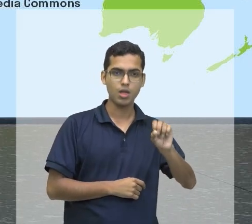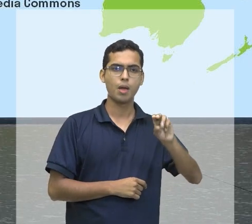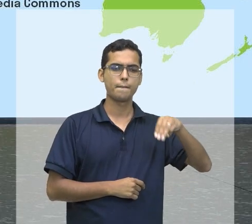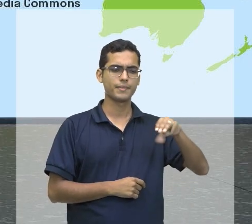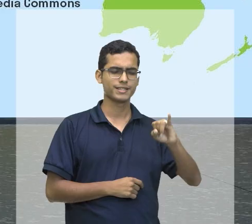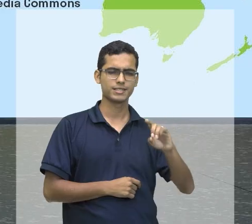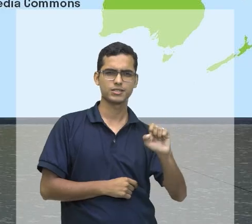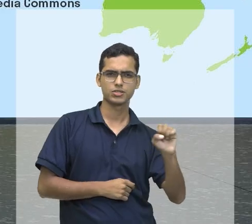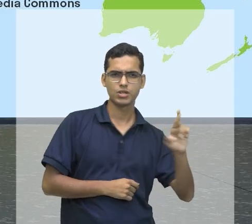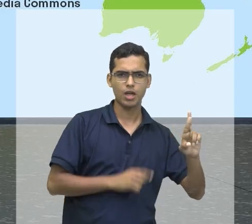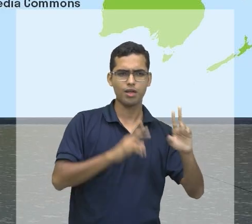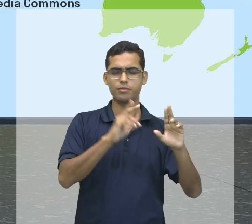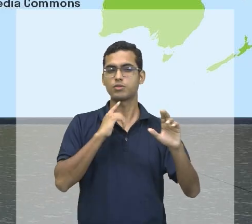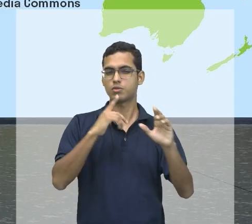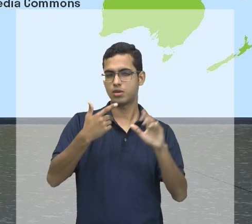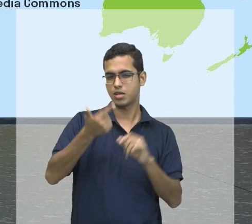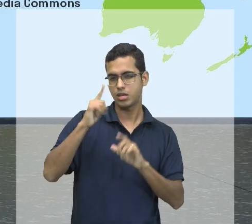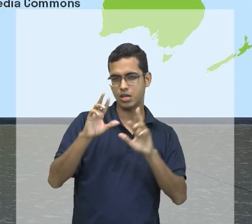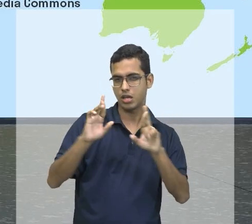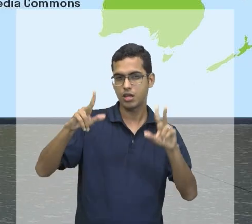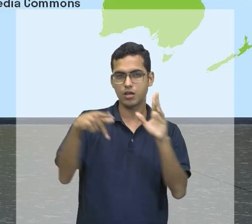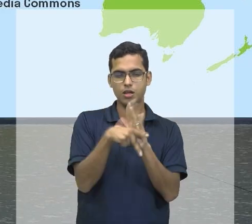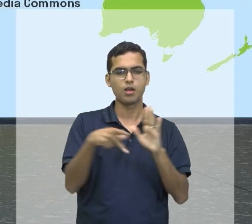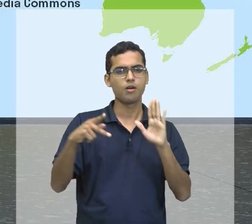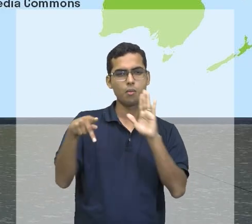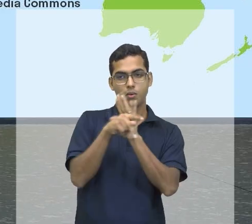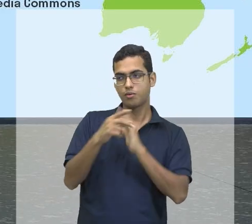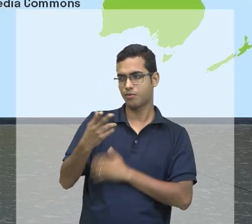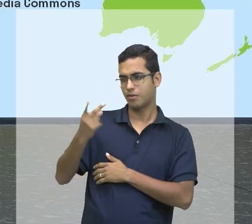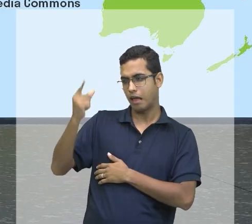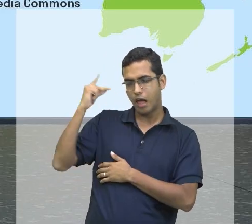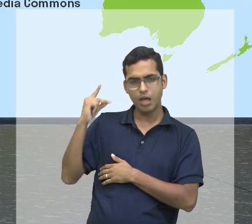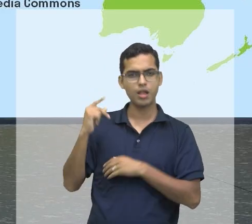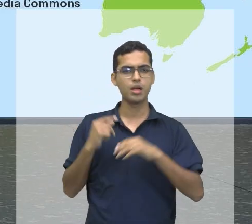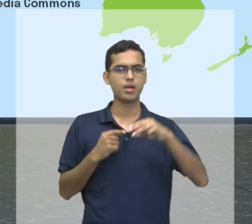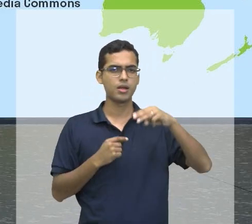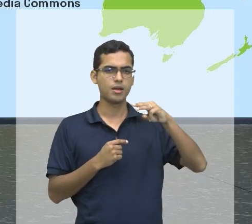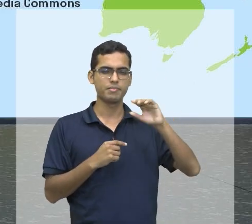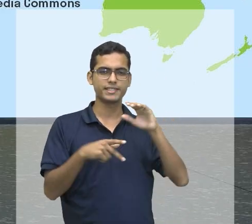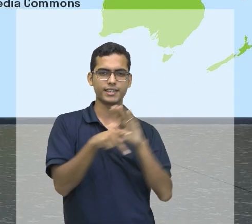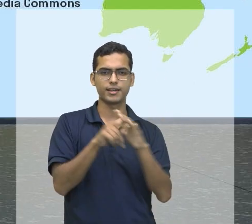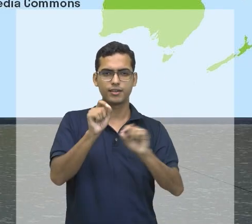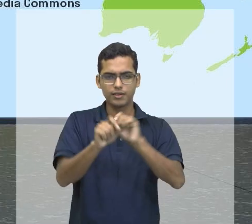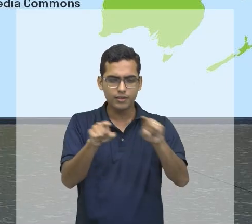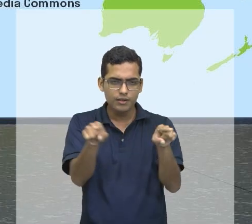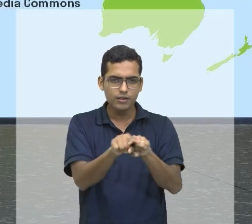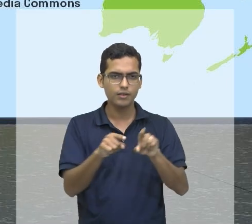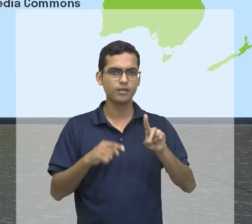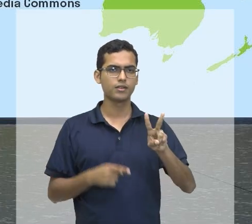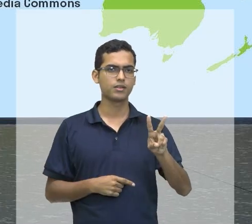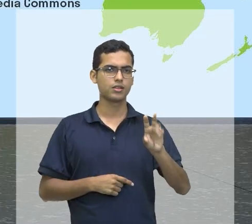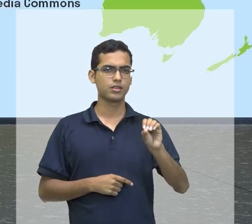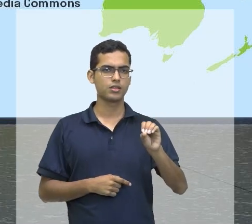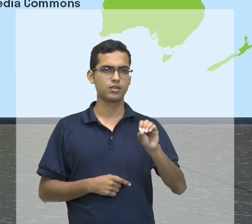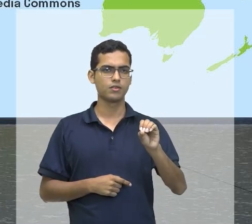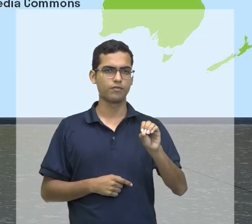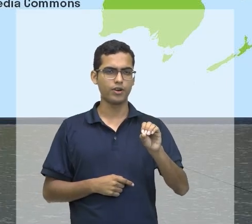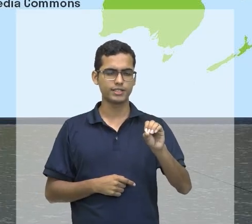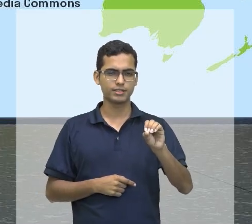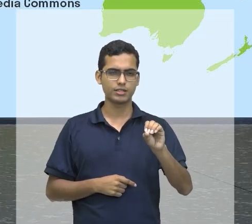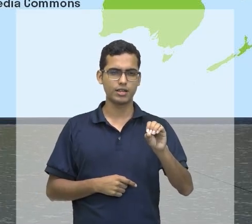e aí, como é que você está? Você está bem? O que você está fazendo? Né? Agora a gente só fala só o C,